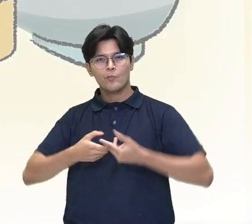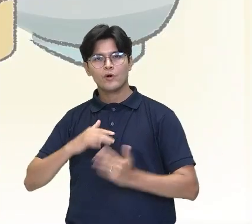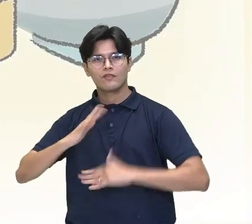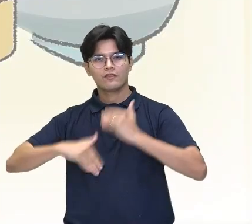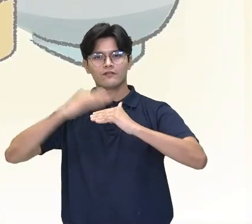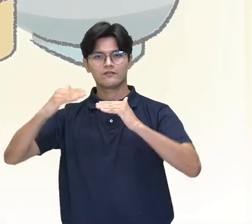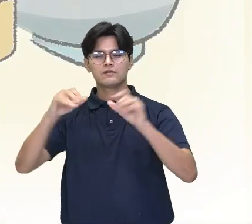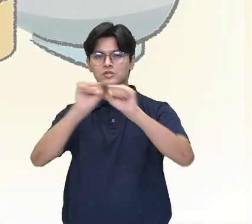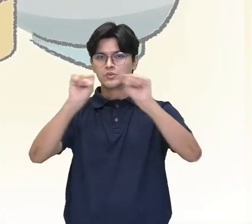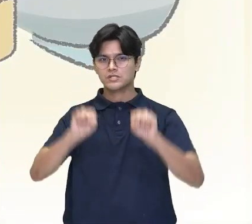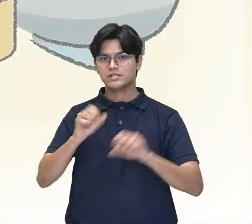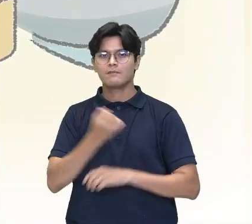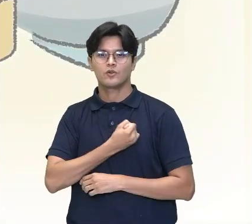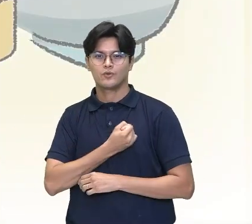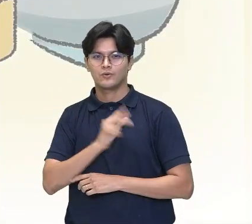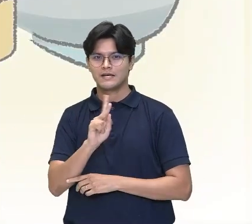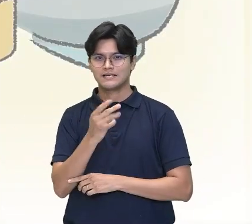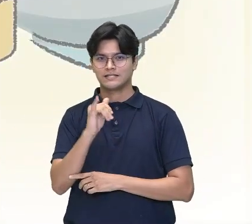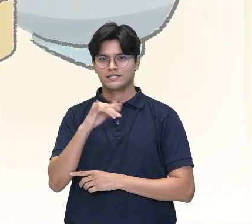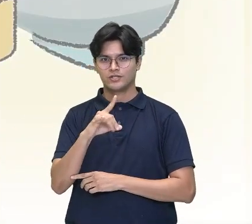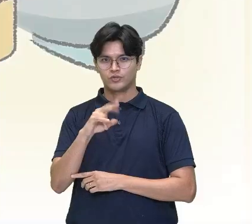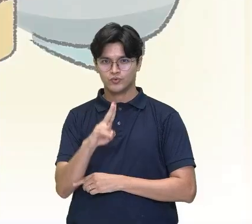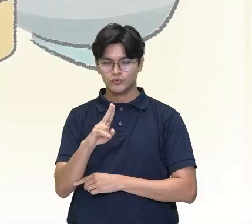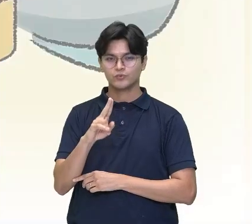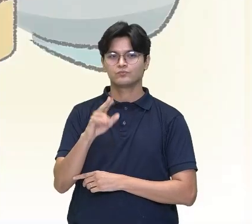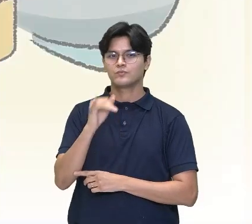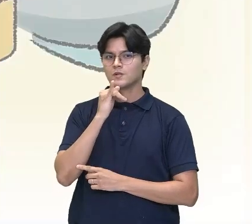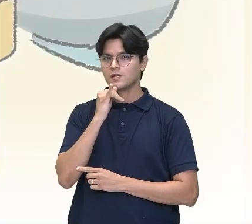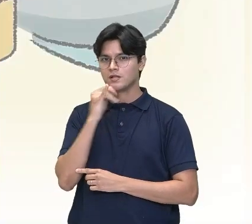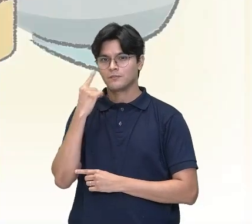numeração indo-arábico, como Brahmagupta e